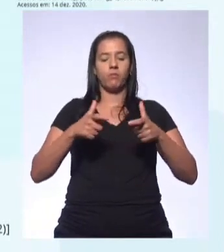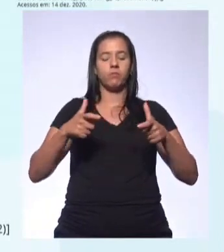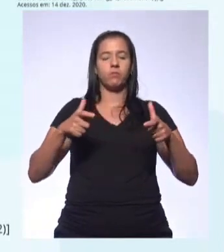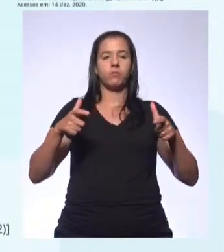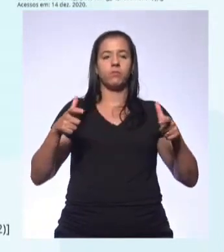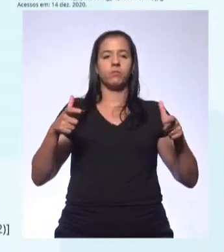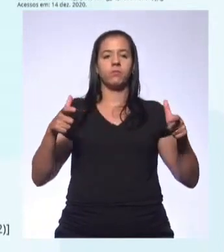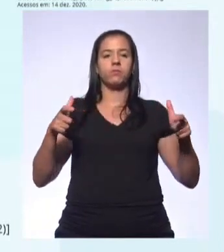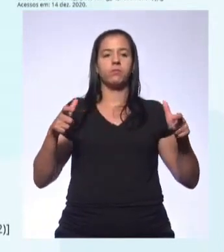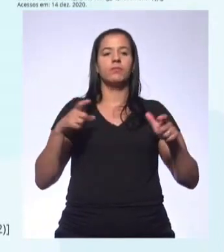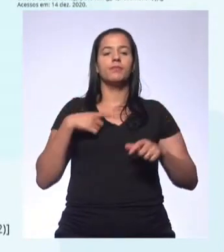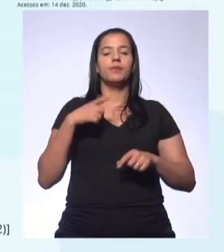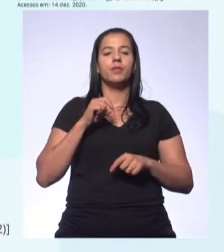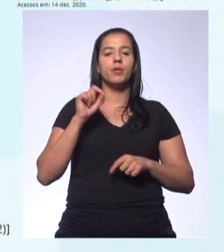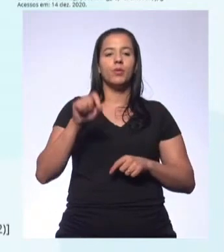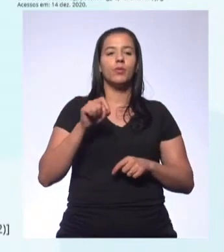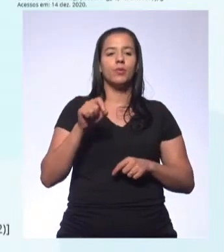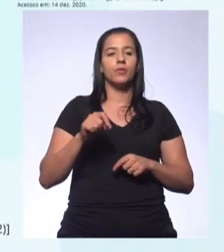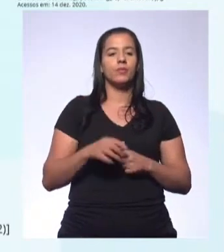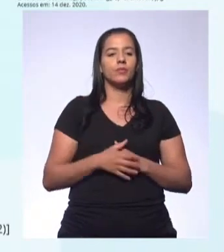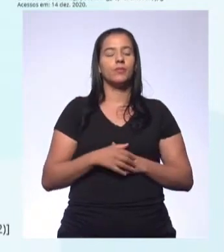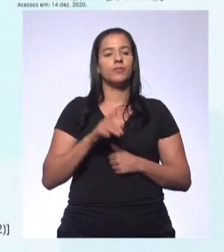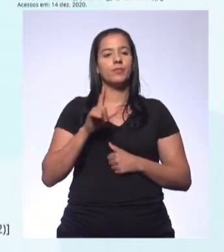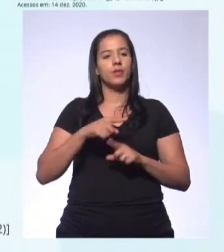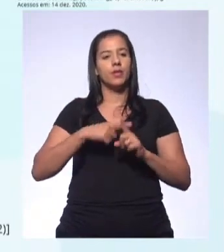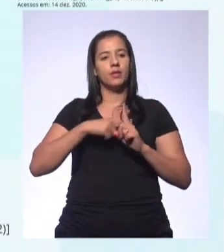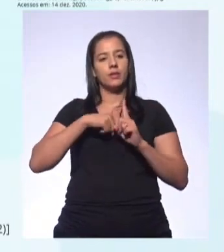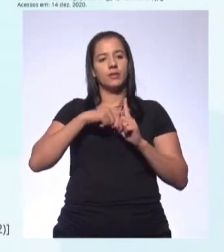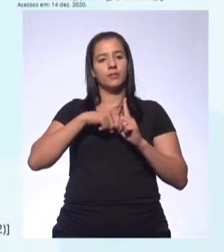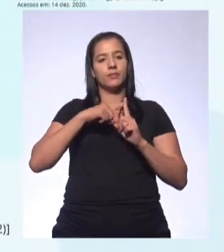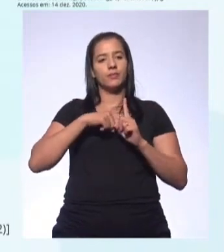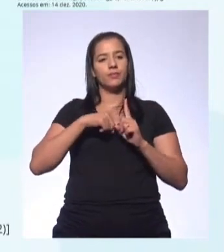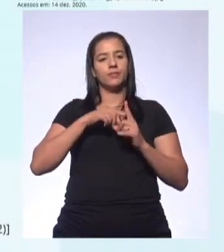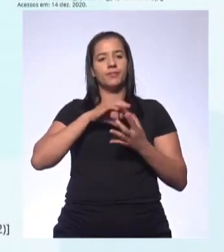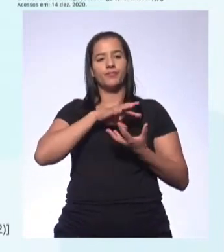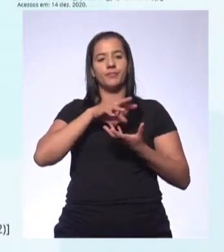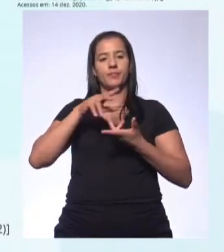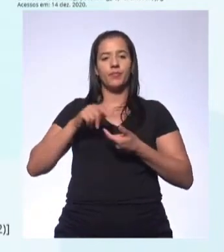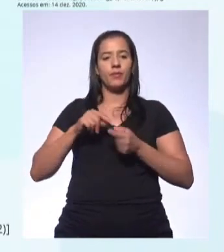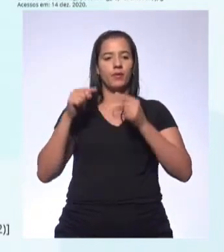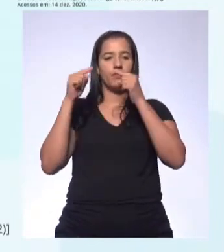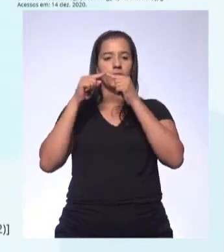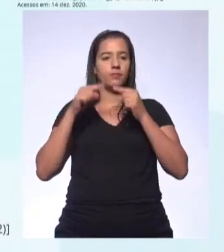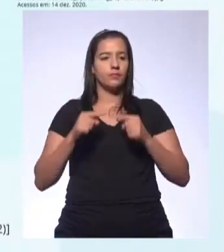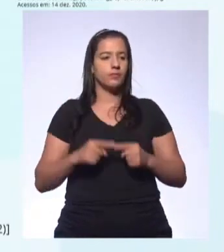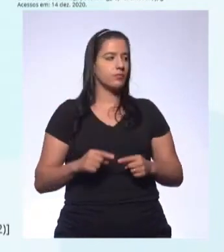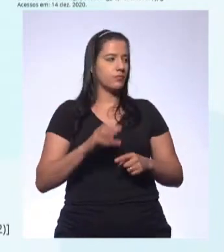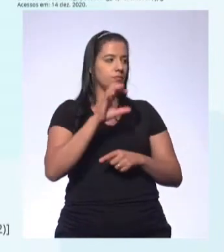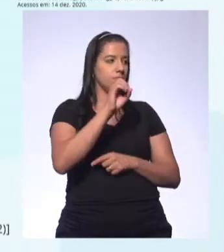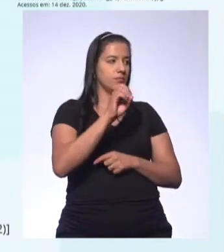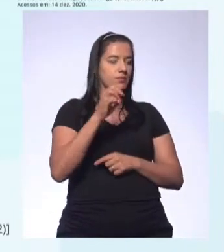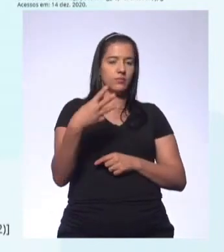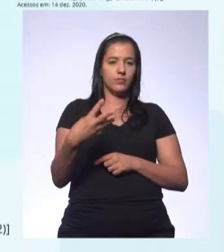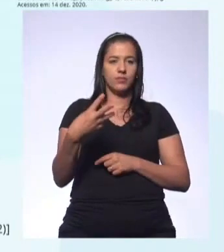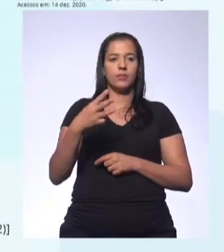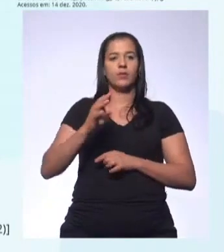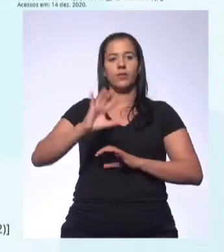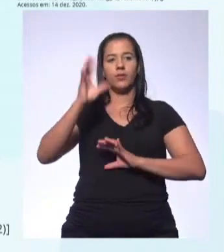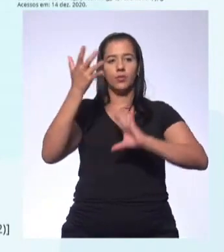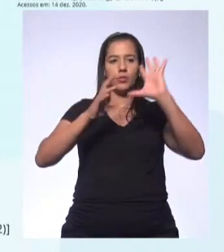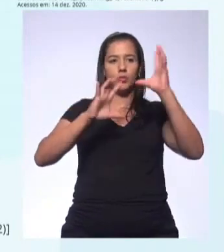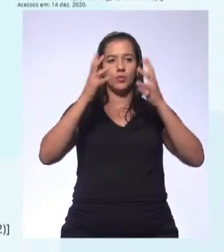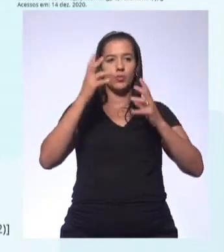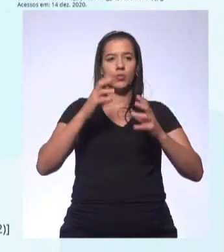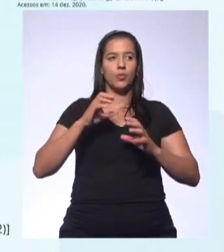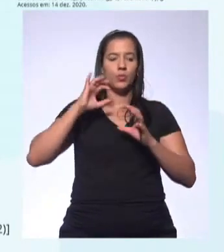aí a questão da temperatura, porque vem combinando com o O3 e provocando aí o